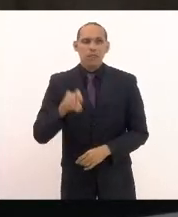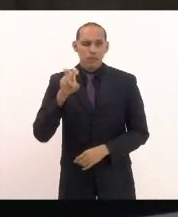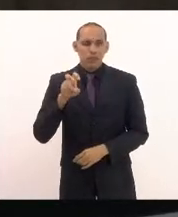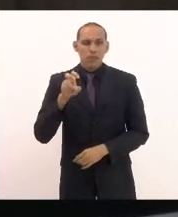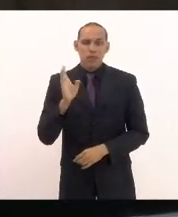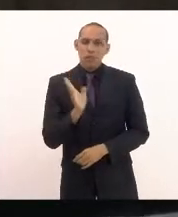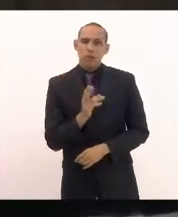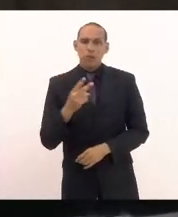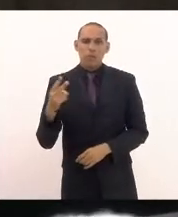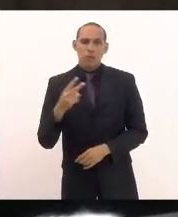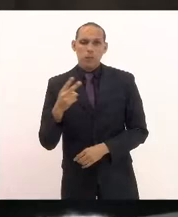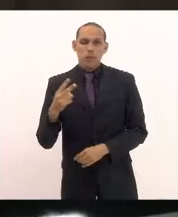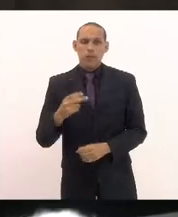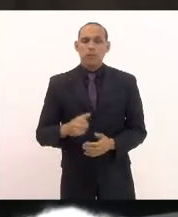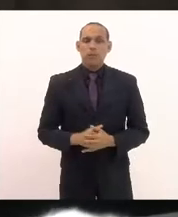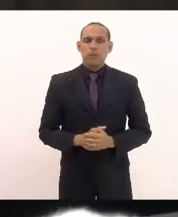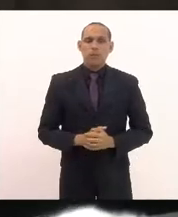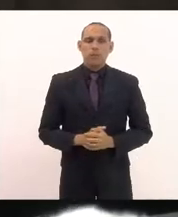5 de 22,